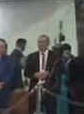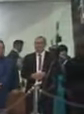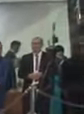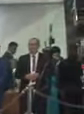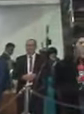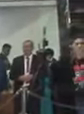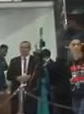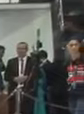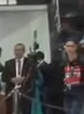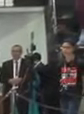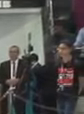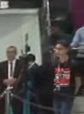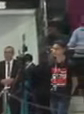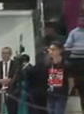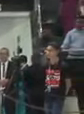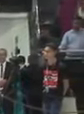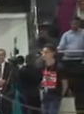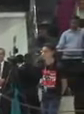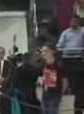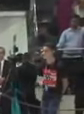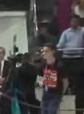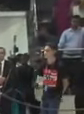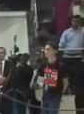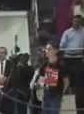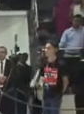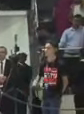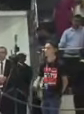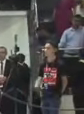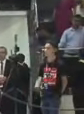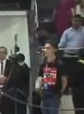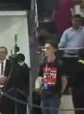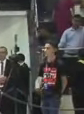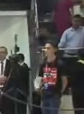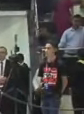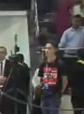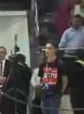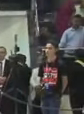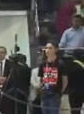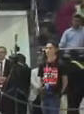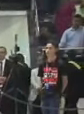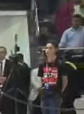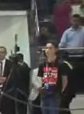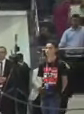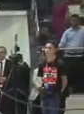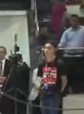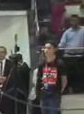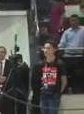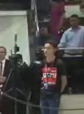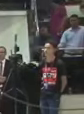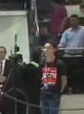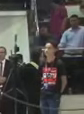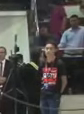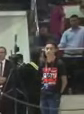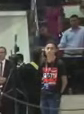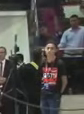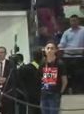Está vindo a décima pessoa para Jesus. Abre caminho. Está vindo a décima